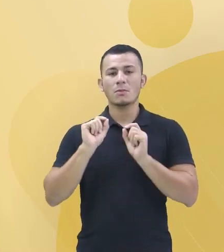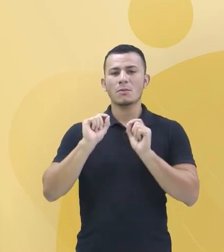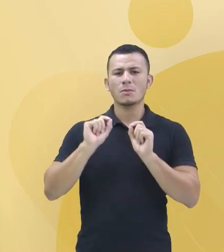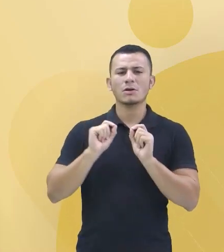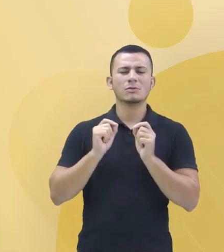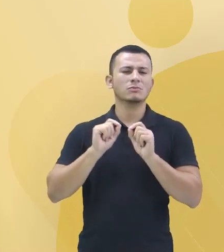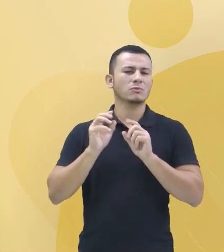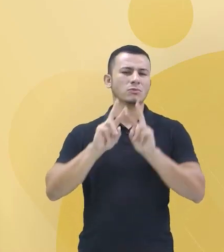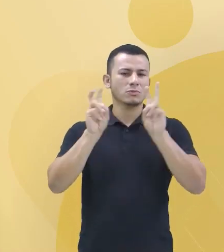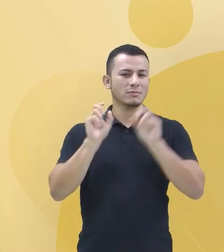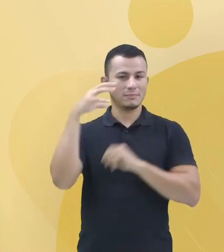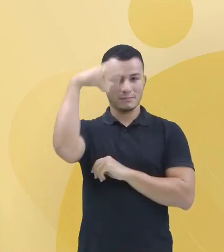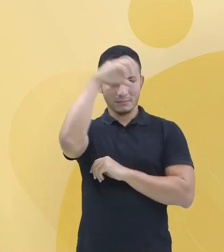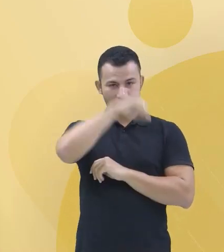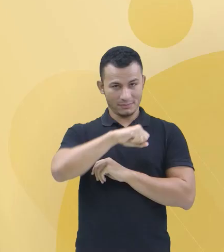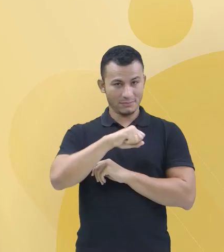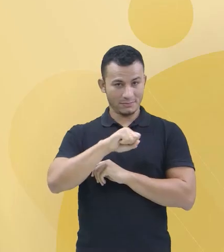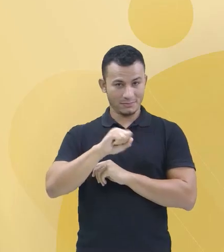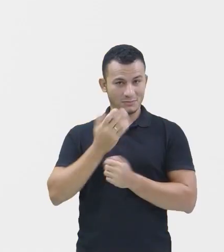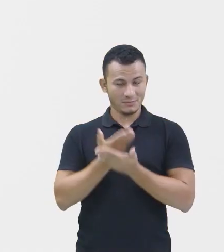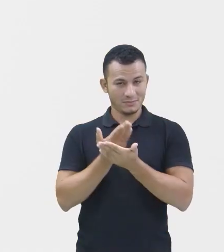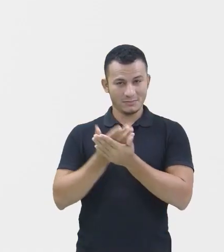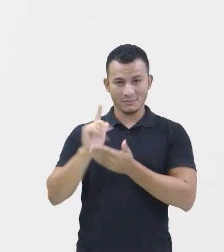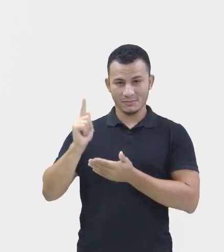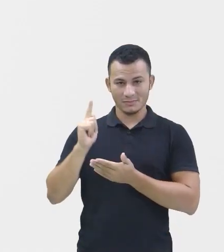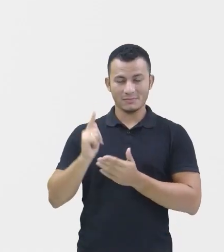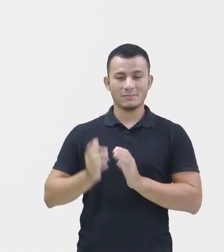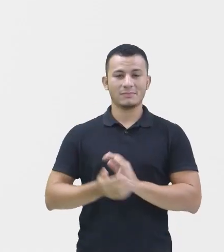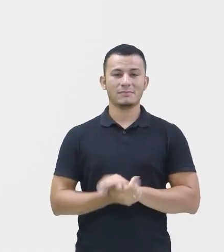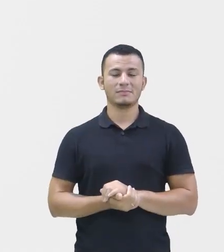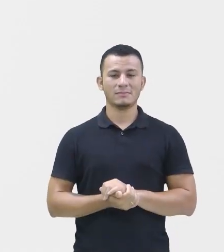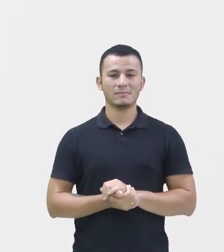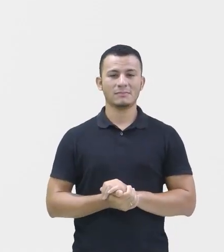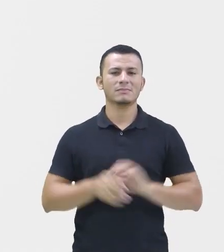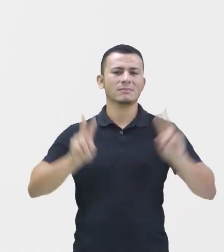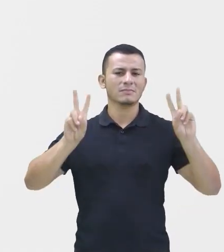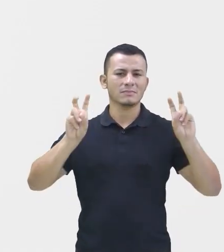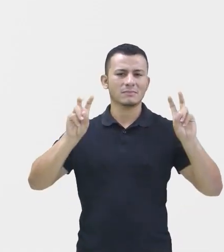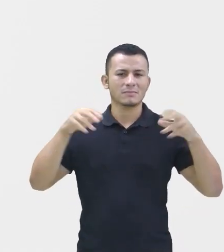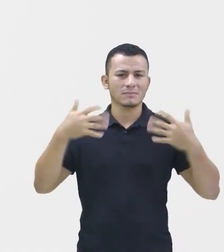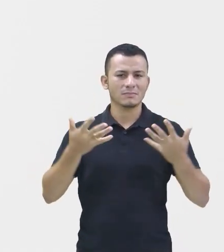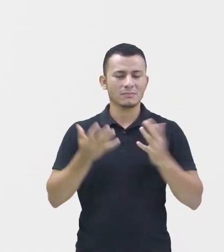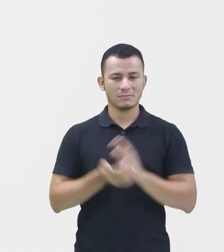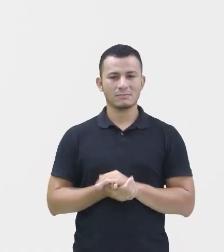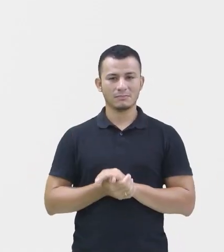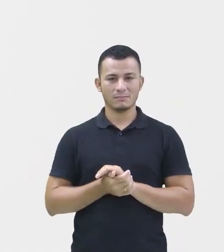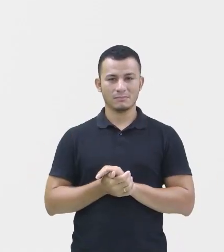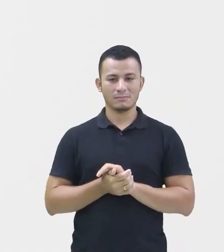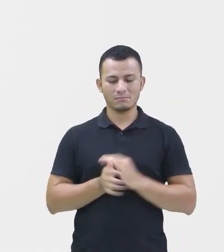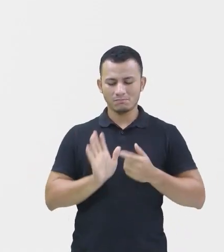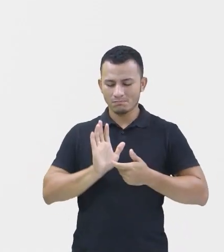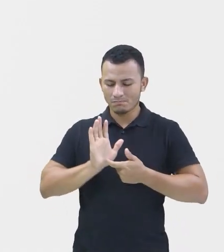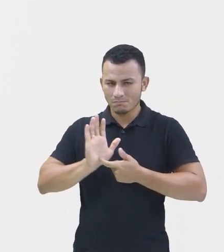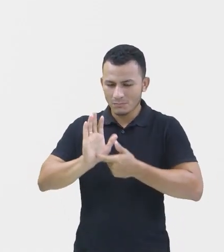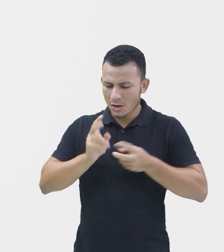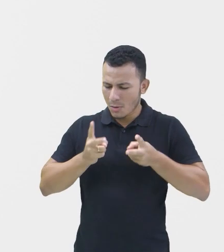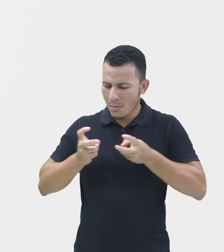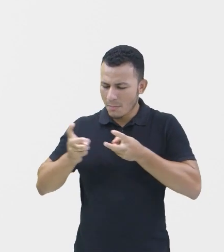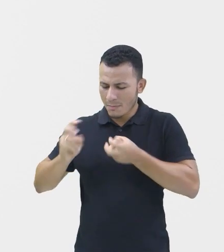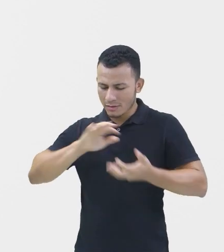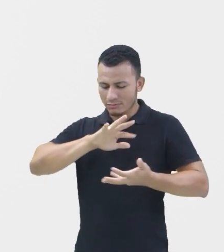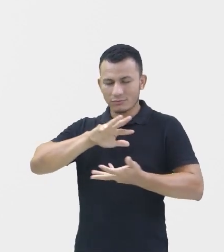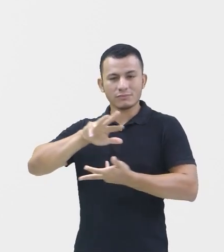o que a gente vai aprender hoje na nossa aula de Geografia? Vamos lá. O nosso eixo é Representando a Terra.